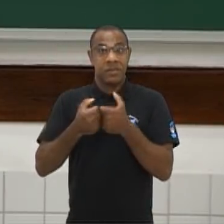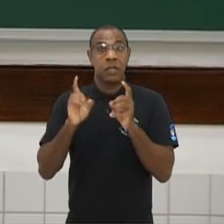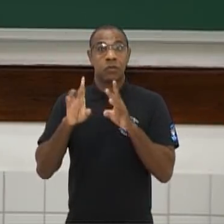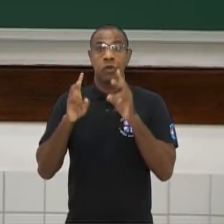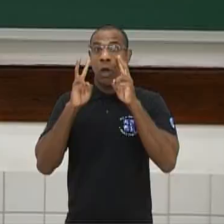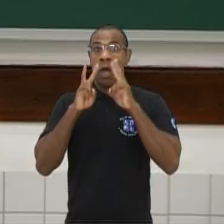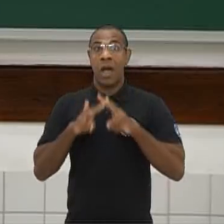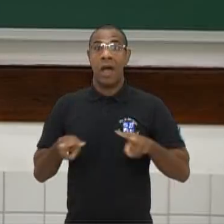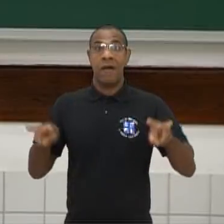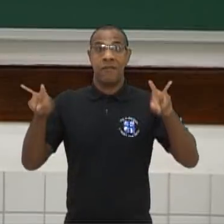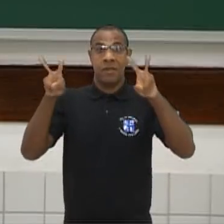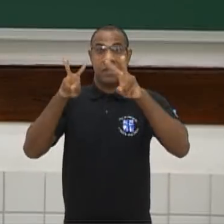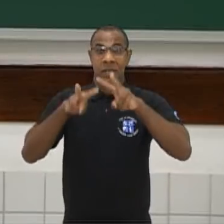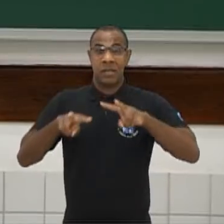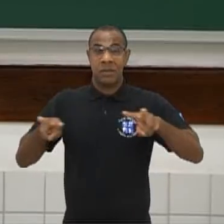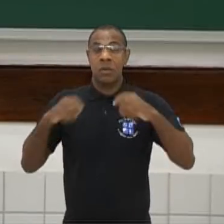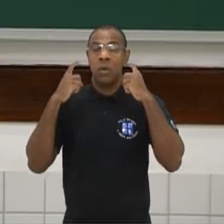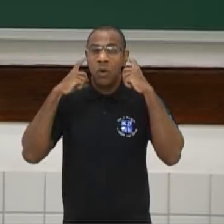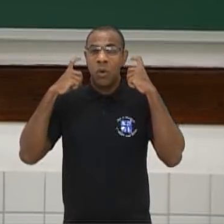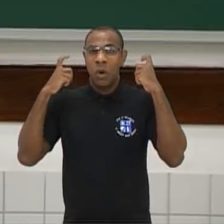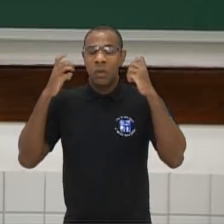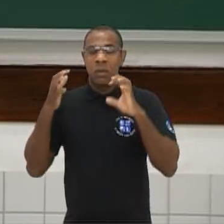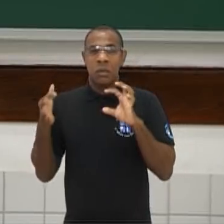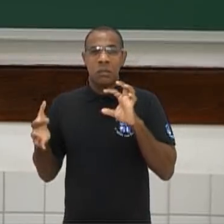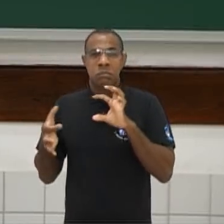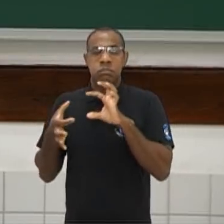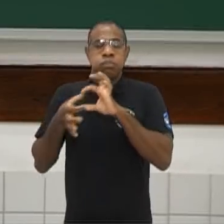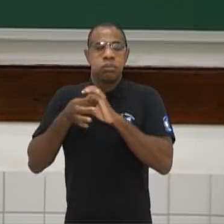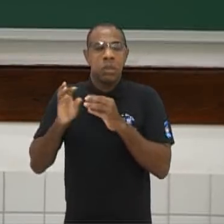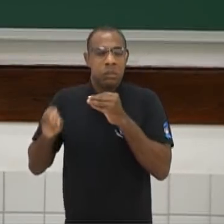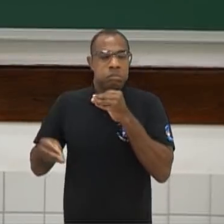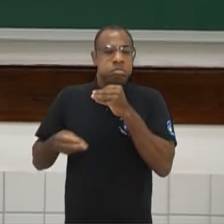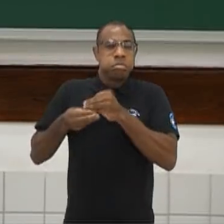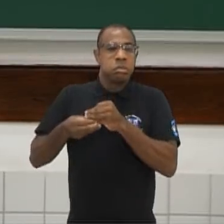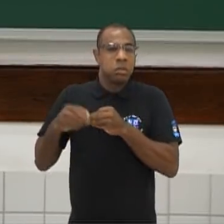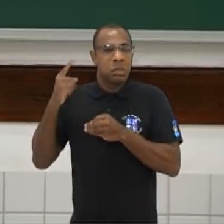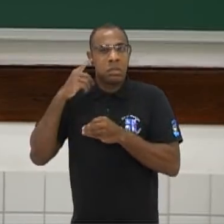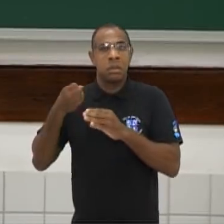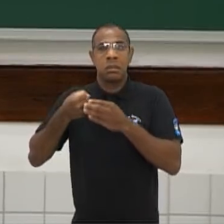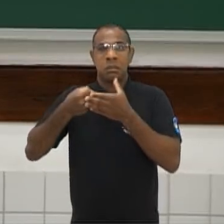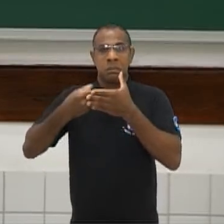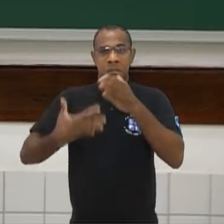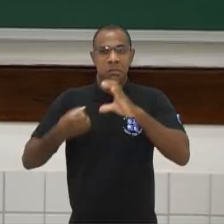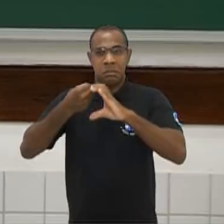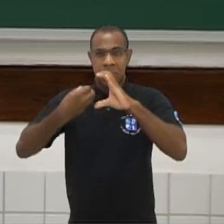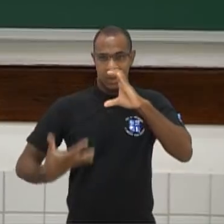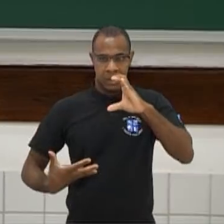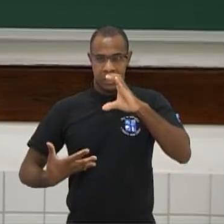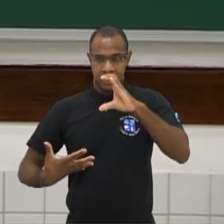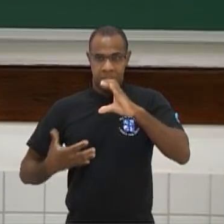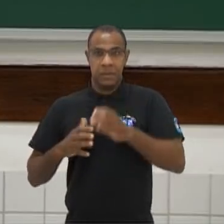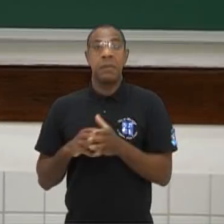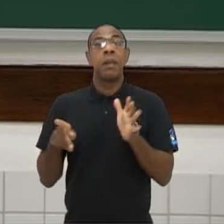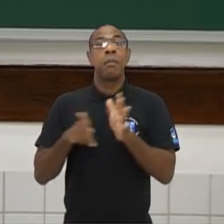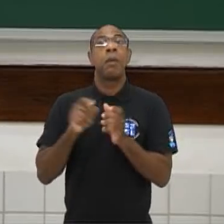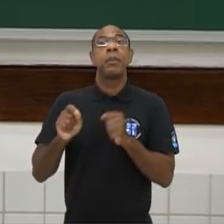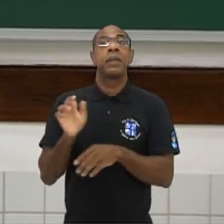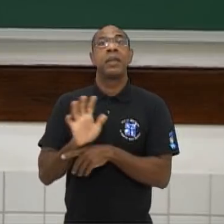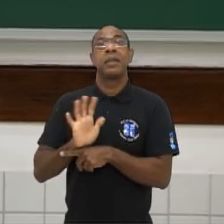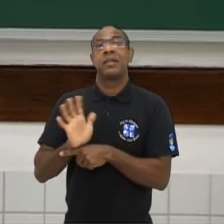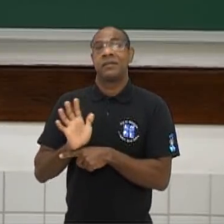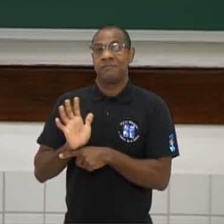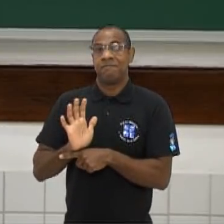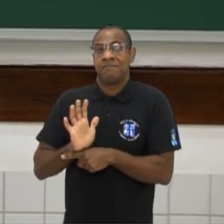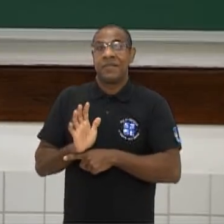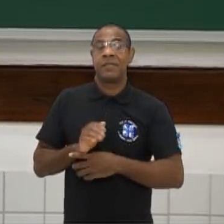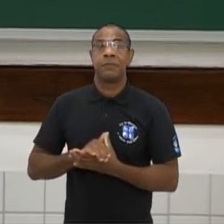você vai ter que encaixar para que isso venha a dar mais caracterização, mas isso é mais modelo do cinema que você vai ter.